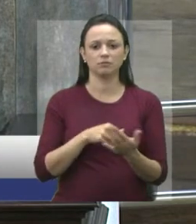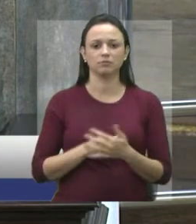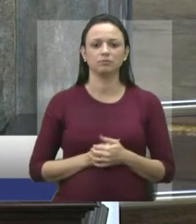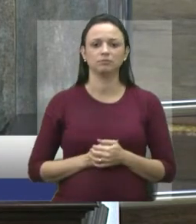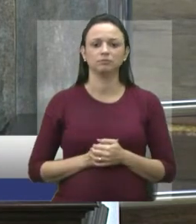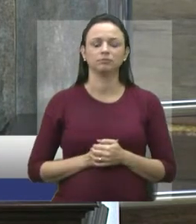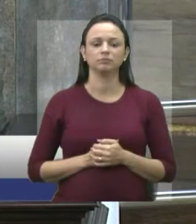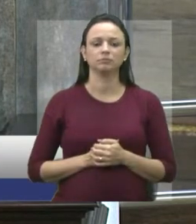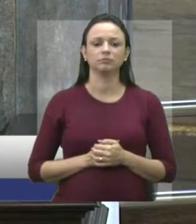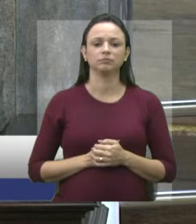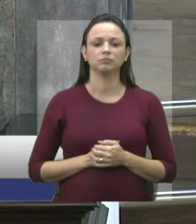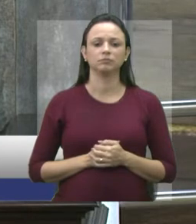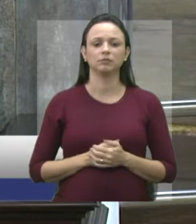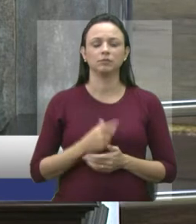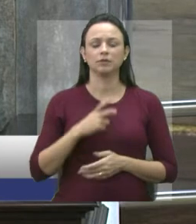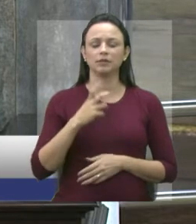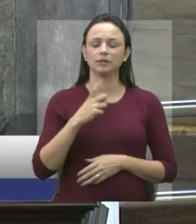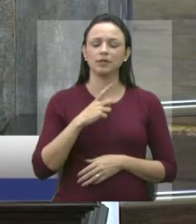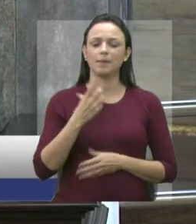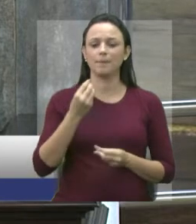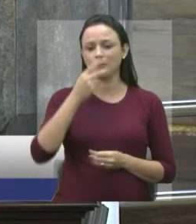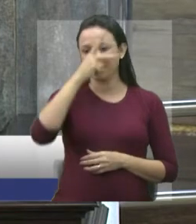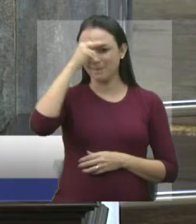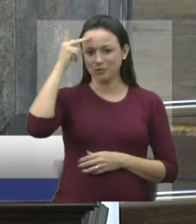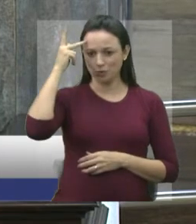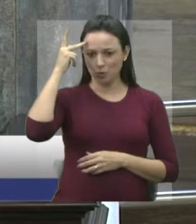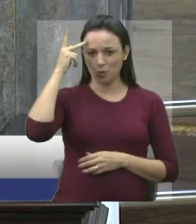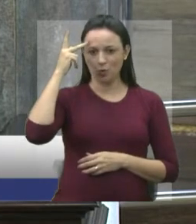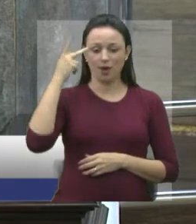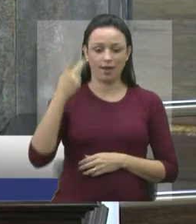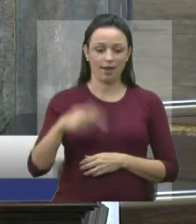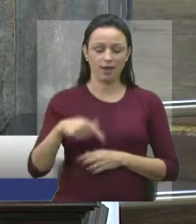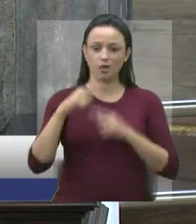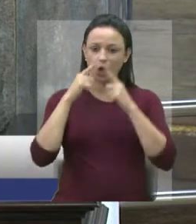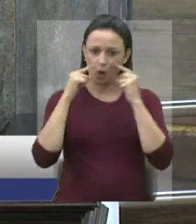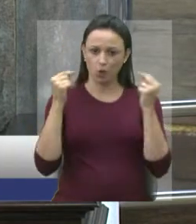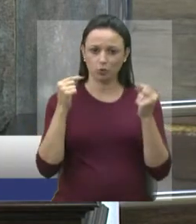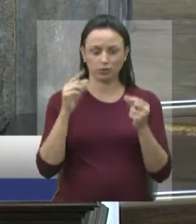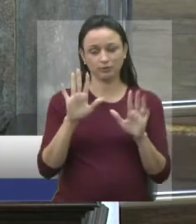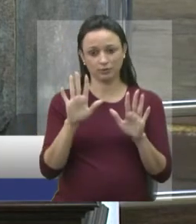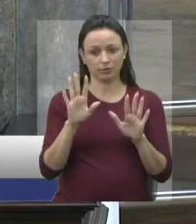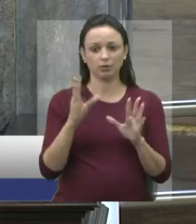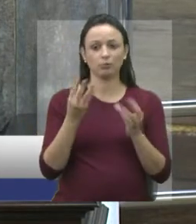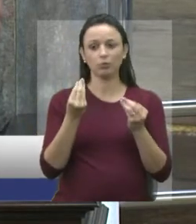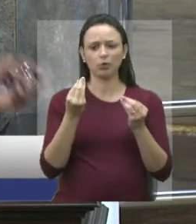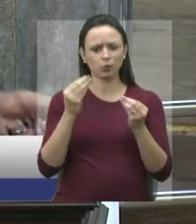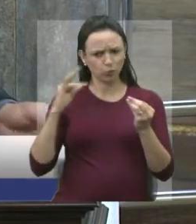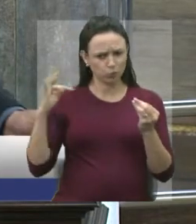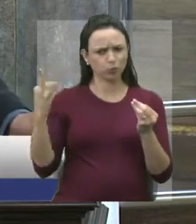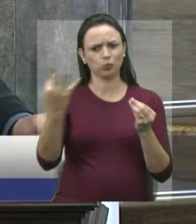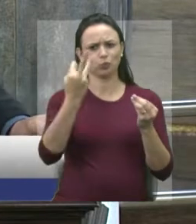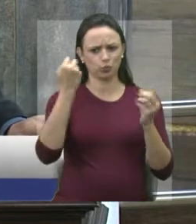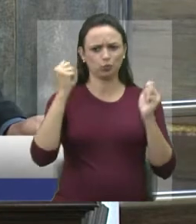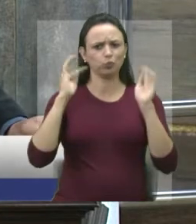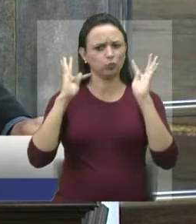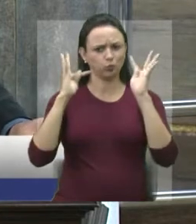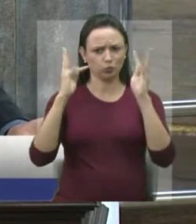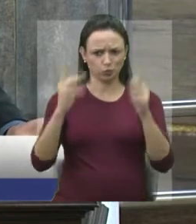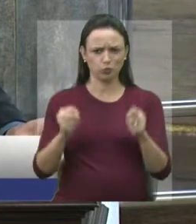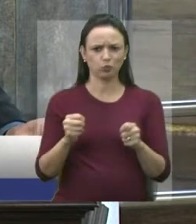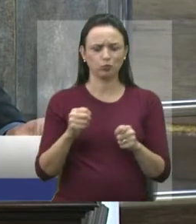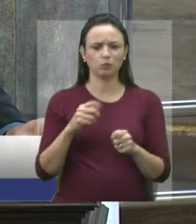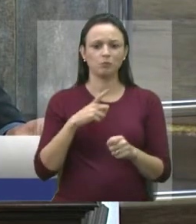Tem muitos municípios na nossa cidade que pagam, muitos não, todos pagam, né? É que, na verdade, tem alguns que não